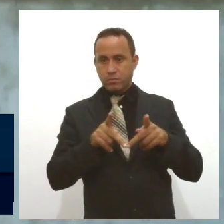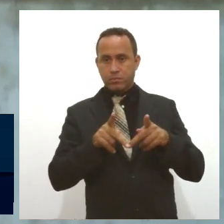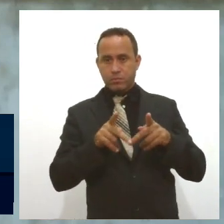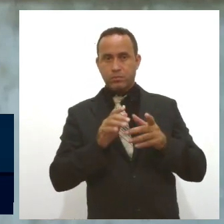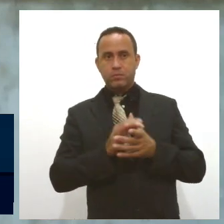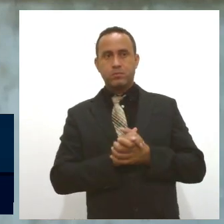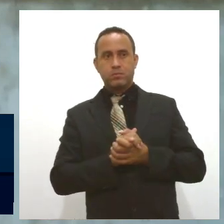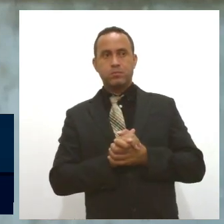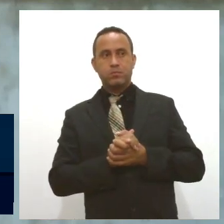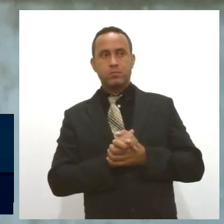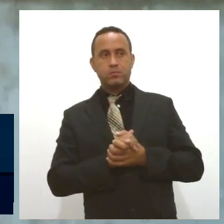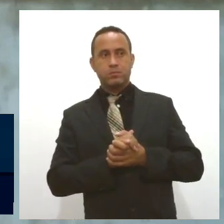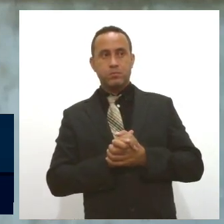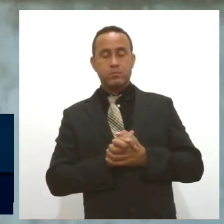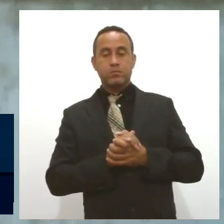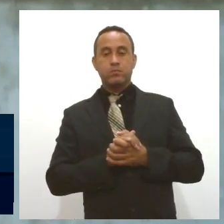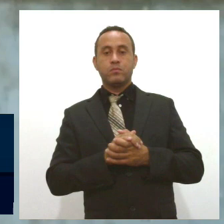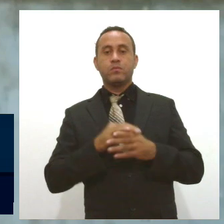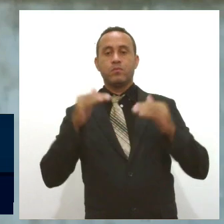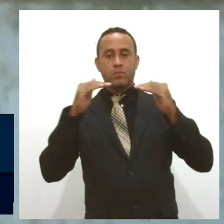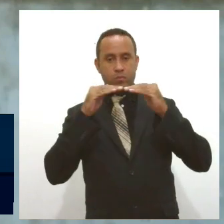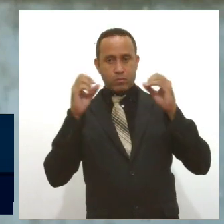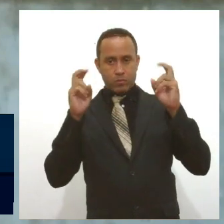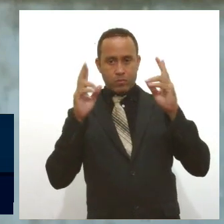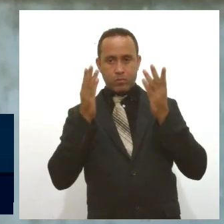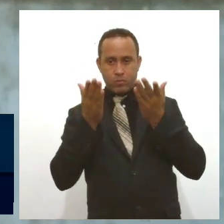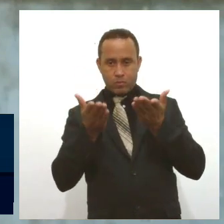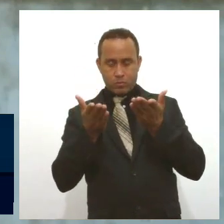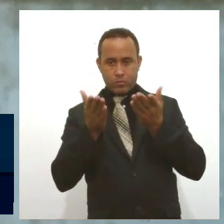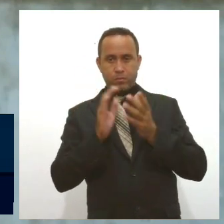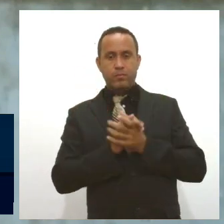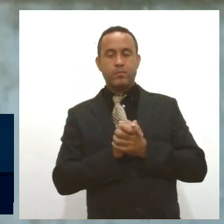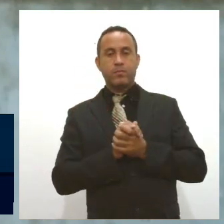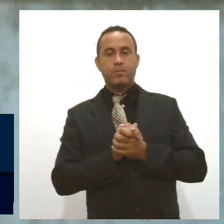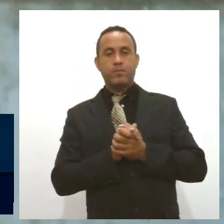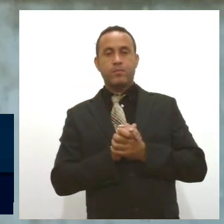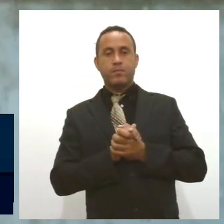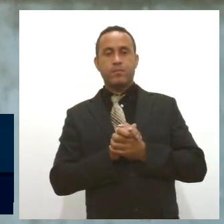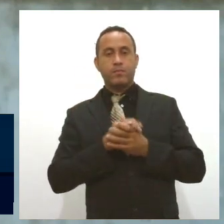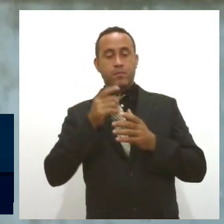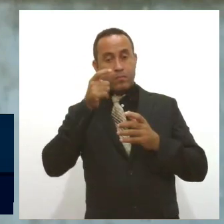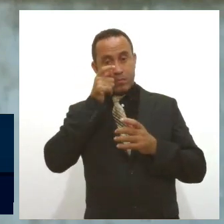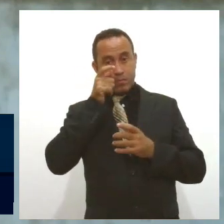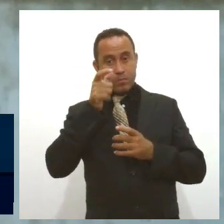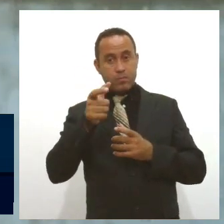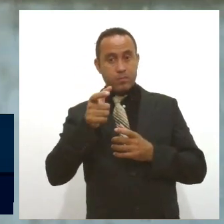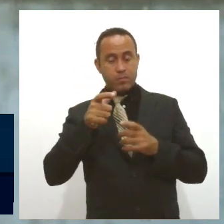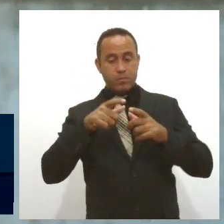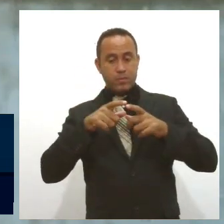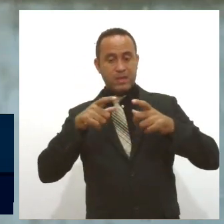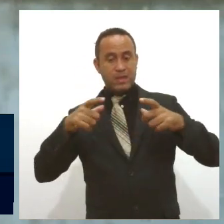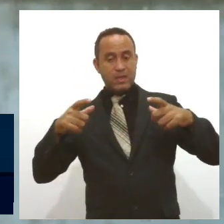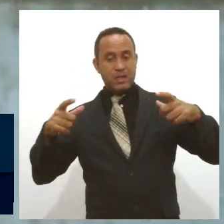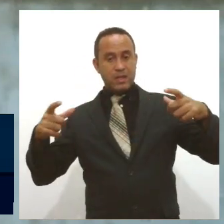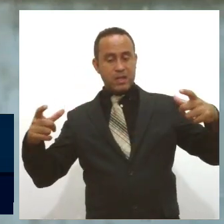nas sedes urbanas. Concordo com você, dentro dessa ótica da ampliação e da melhoria da